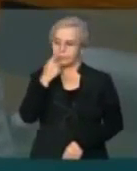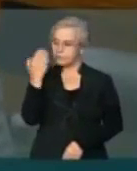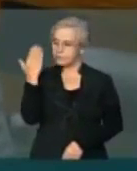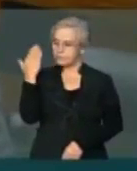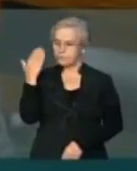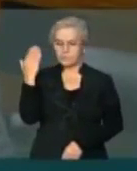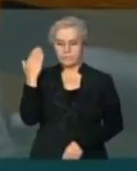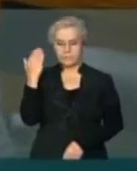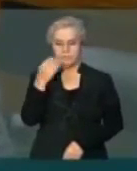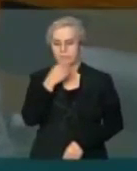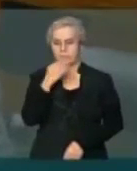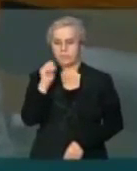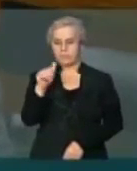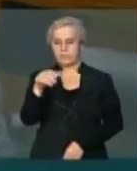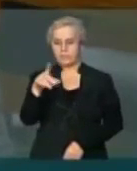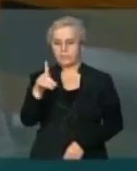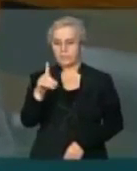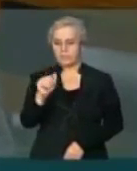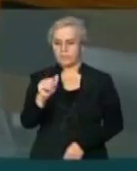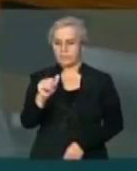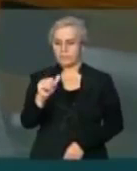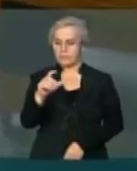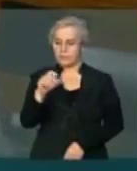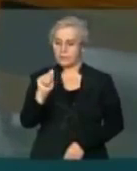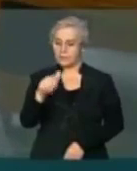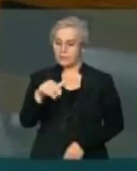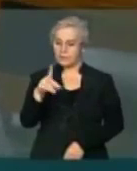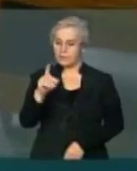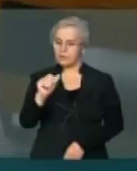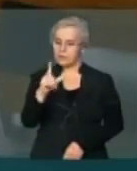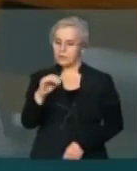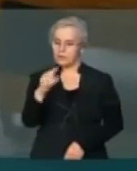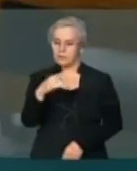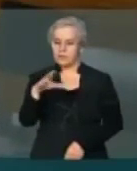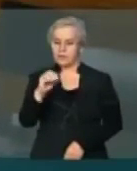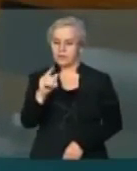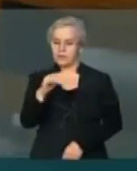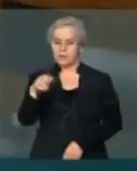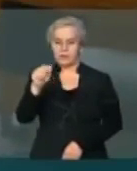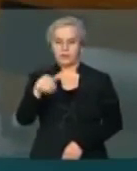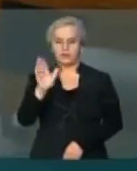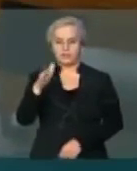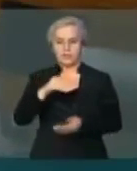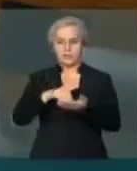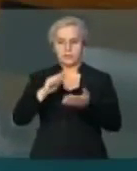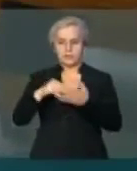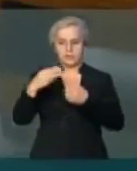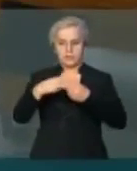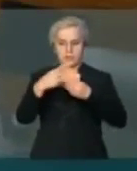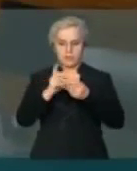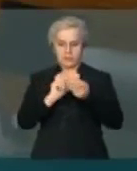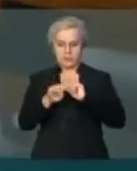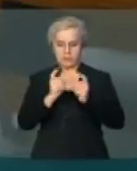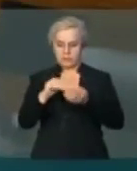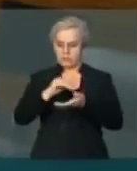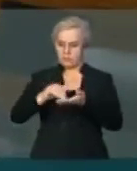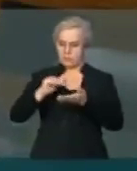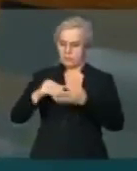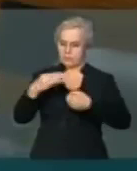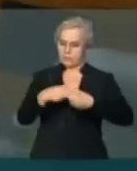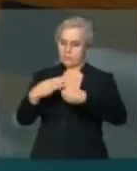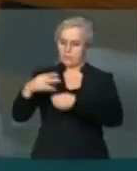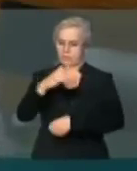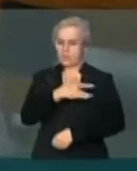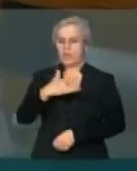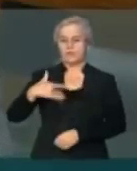senhor Adalécio Gomes Moreira foi secretário municipal de administração, secretário municipal da